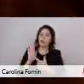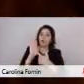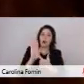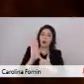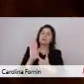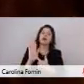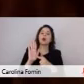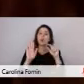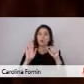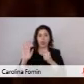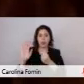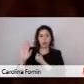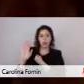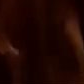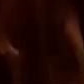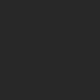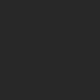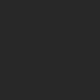números.